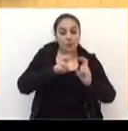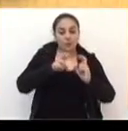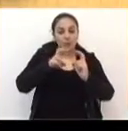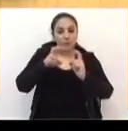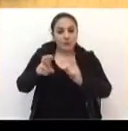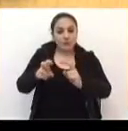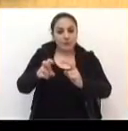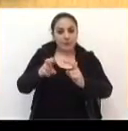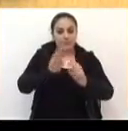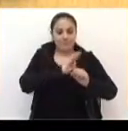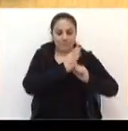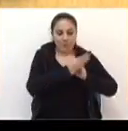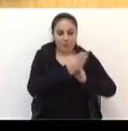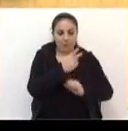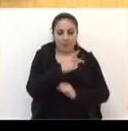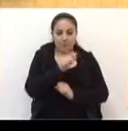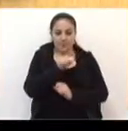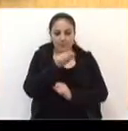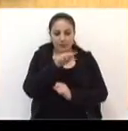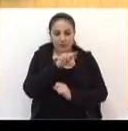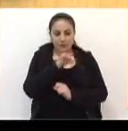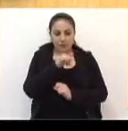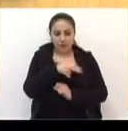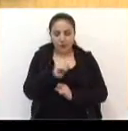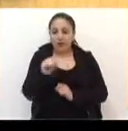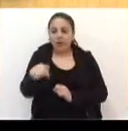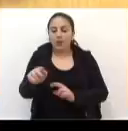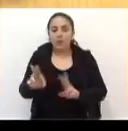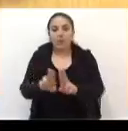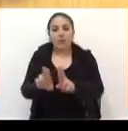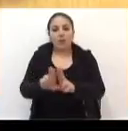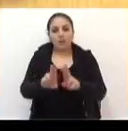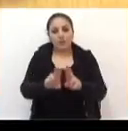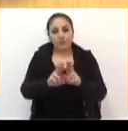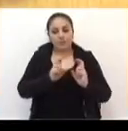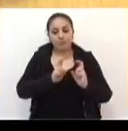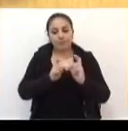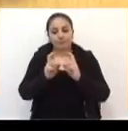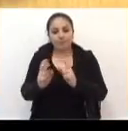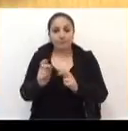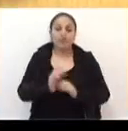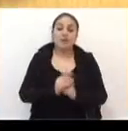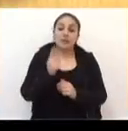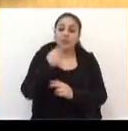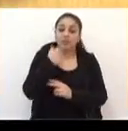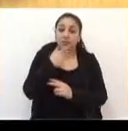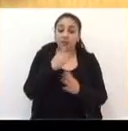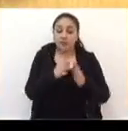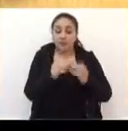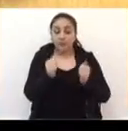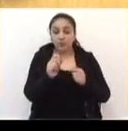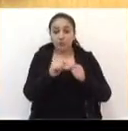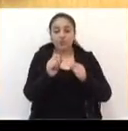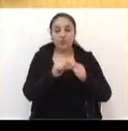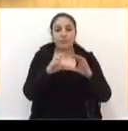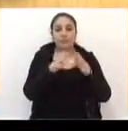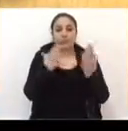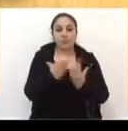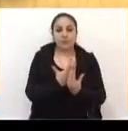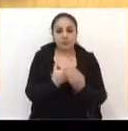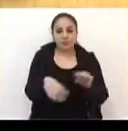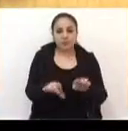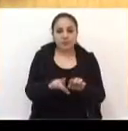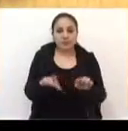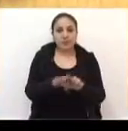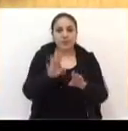de ônibus entre o bairro Planaltina e a UPF. O parlamentar ressalta que a solicitação foi feita pela comunidade